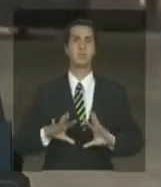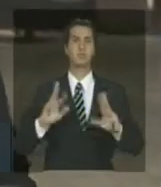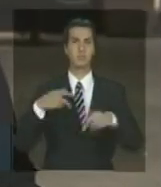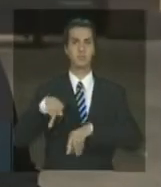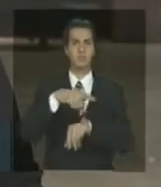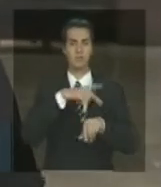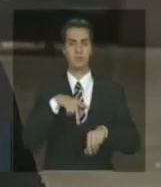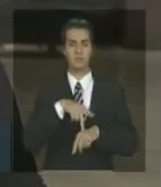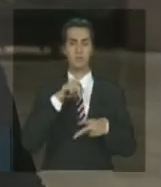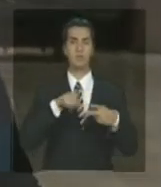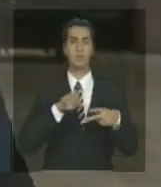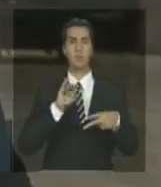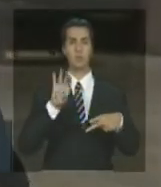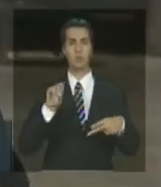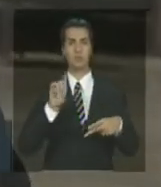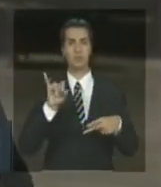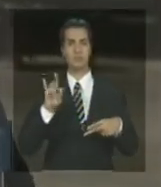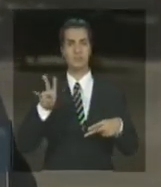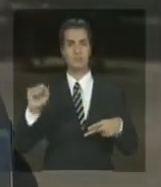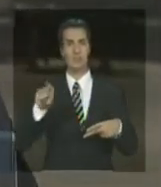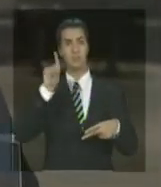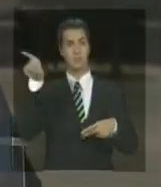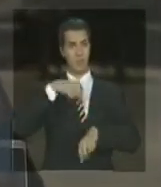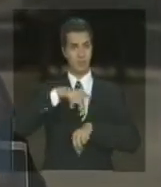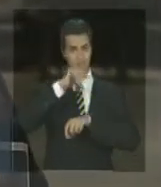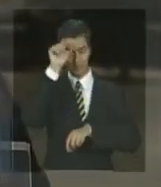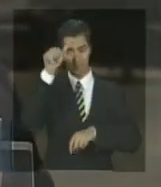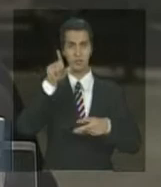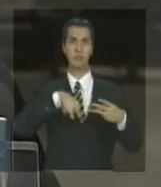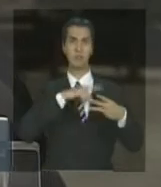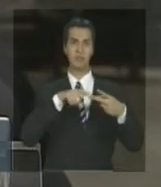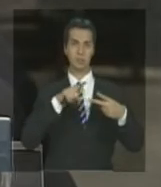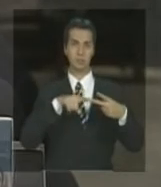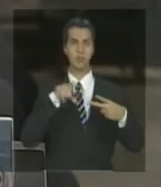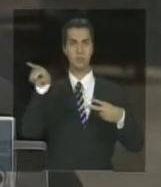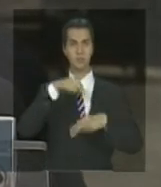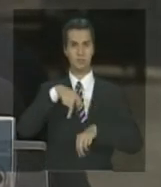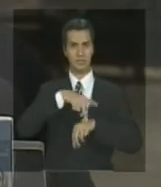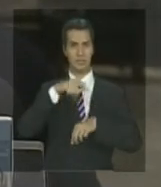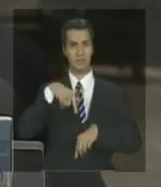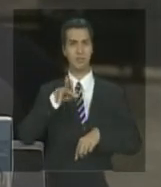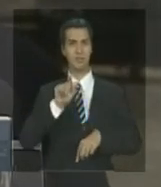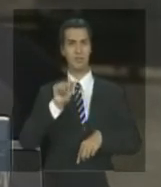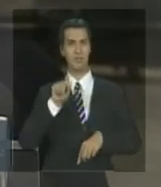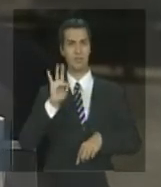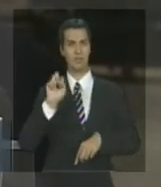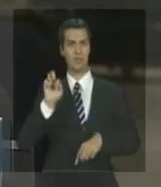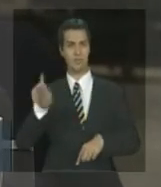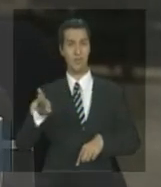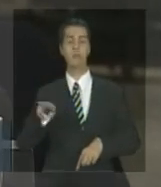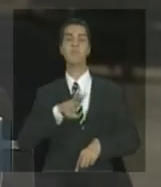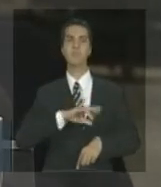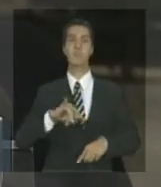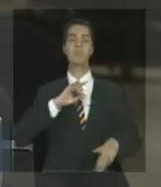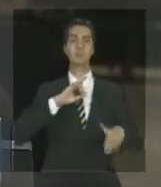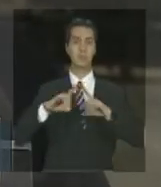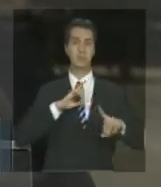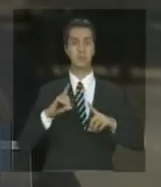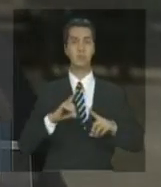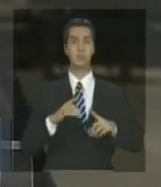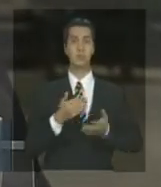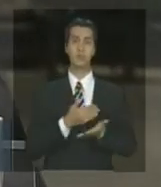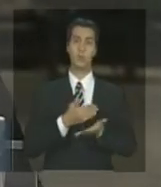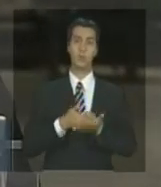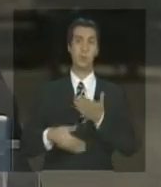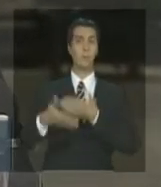depois no Catar, na Índia, no Catar, certamente oferecerão os novos desafios dessa agenda de clima e biodiversidade, do legado 92, mas